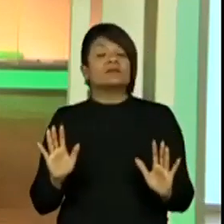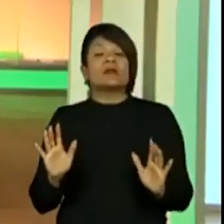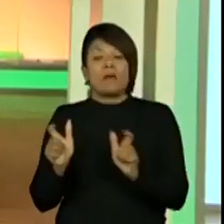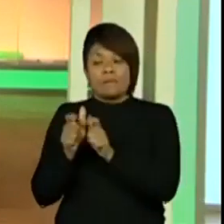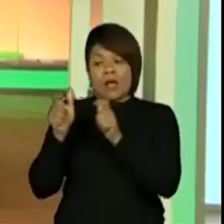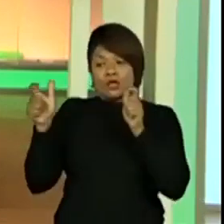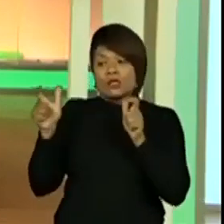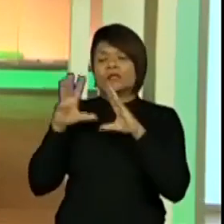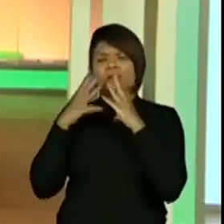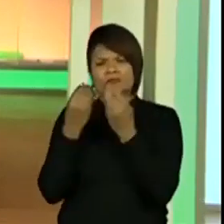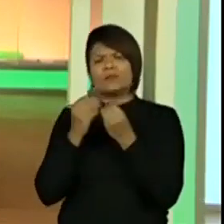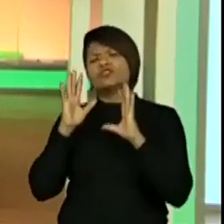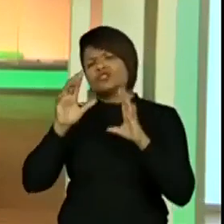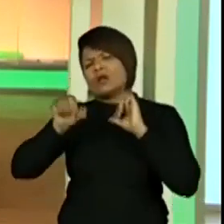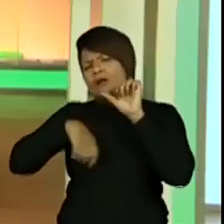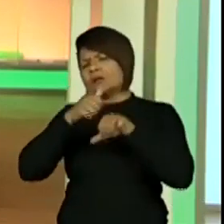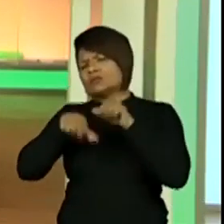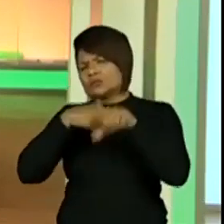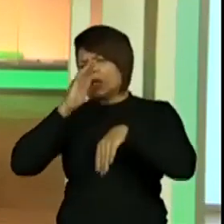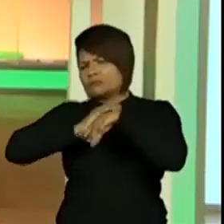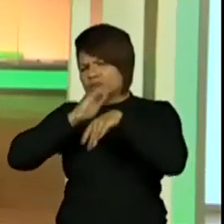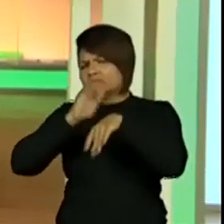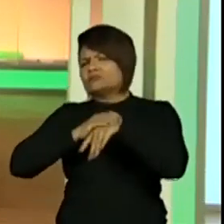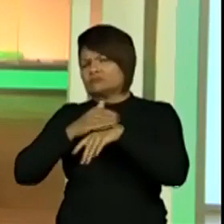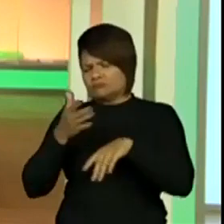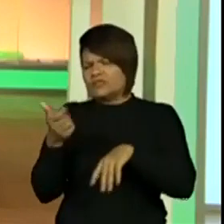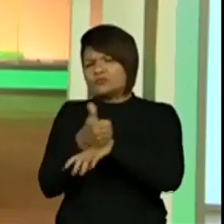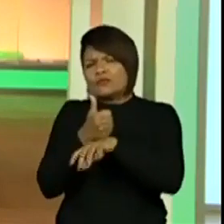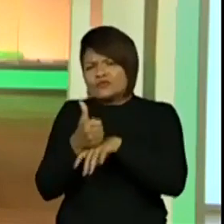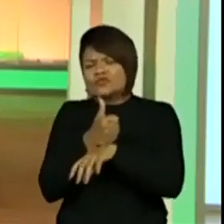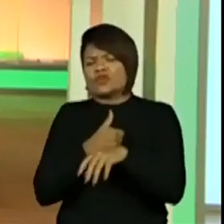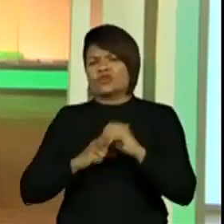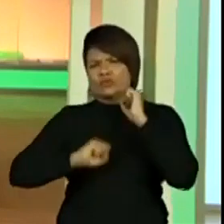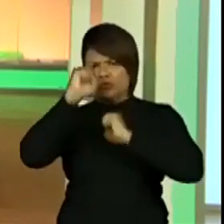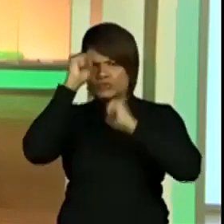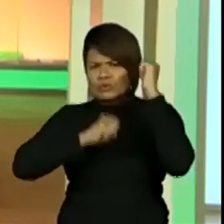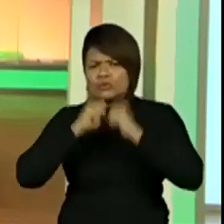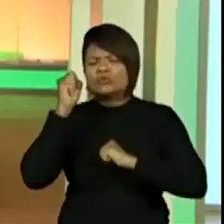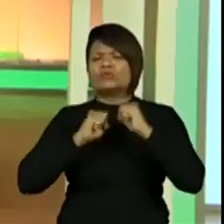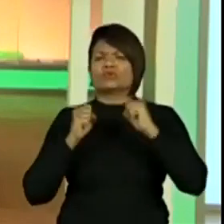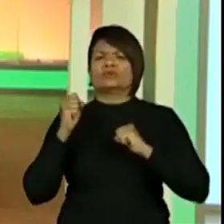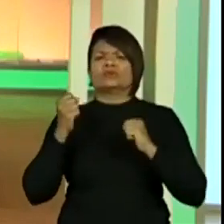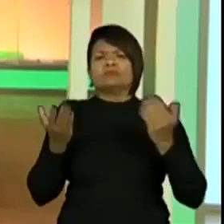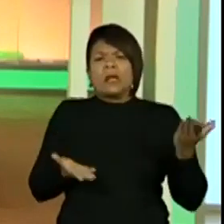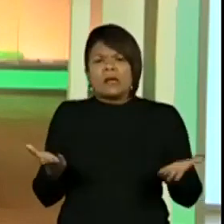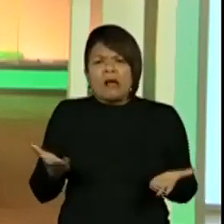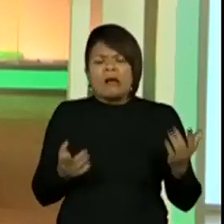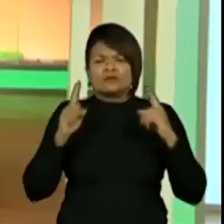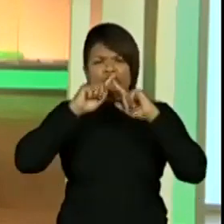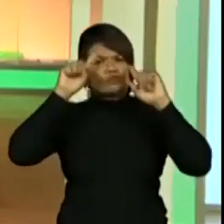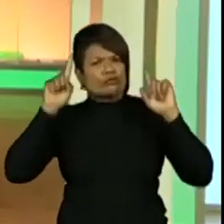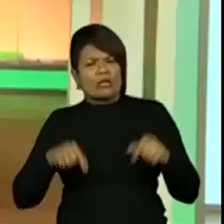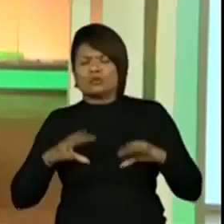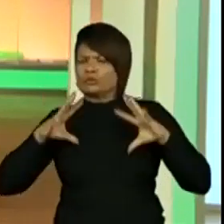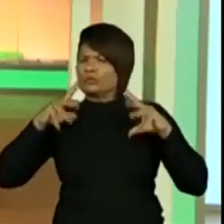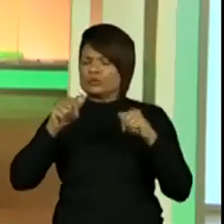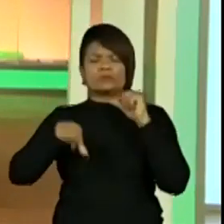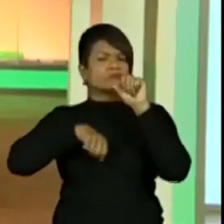Em relação aos serviços, em relação à indústria, em relação a outros serviços, outros